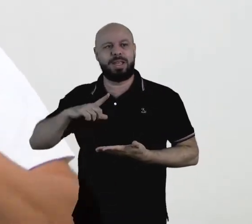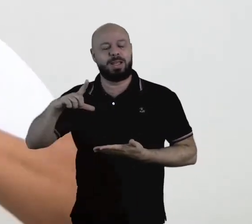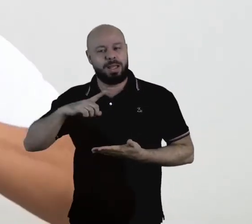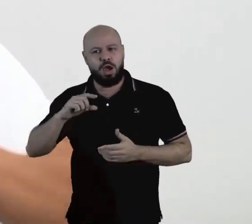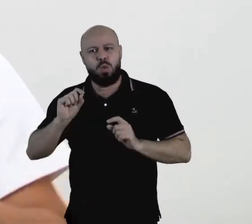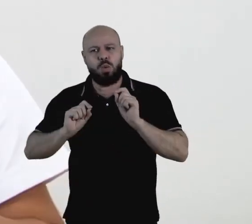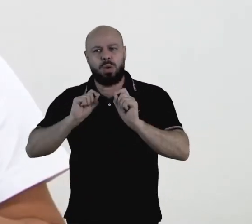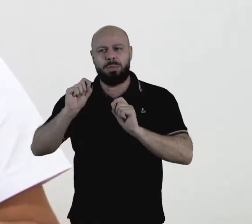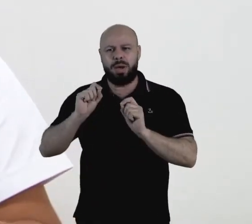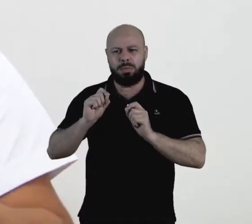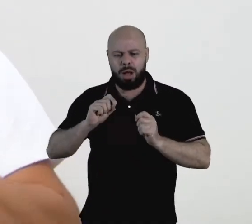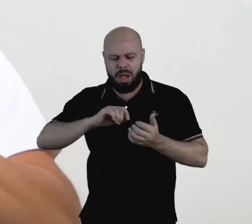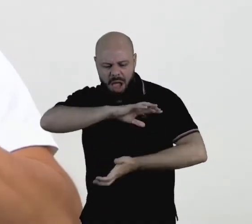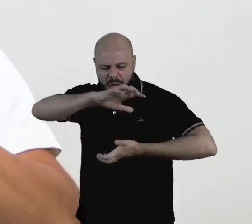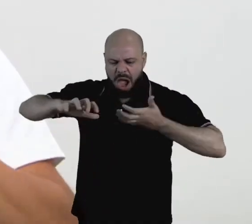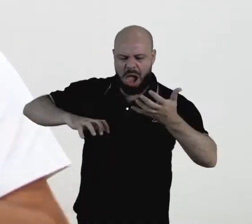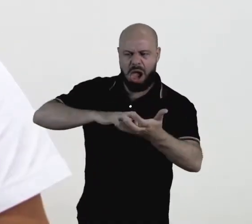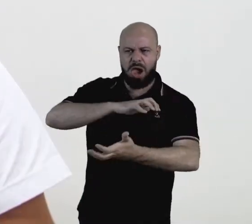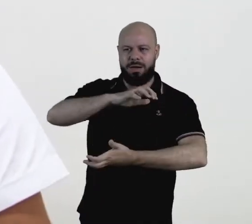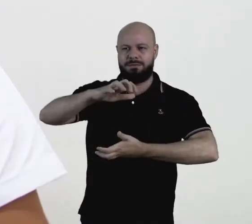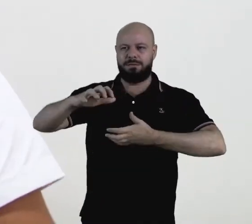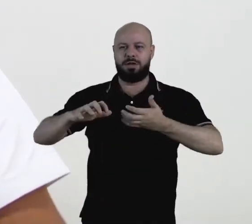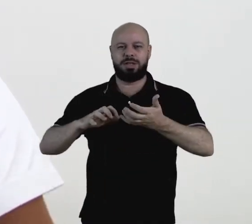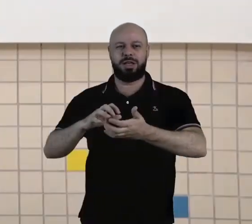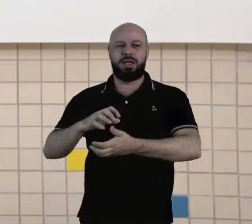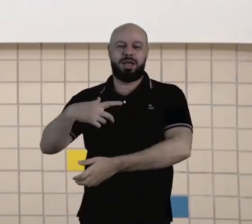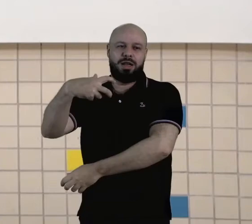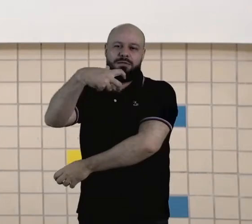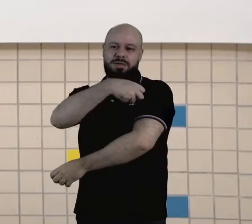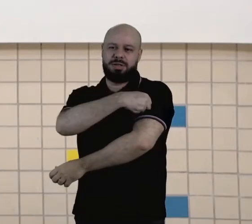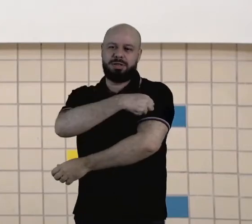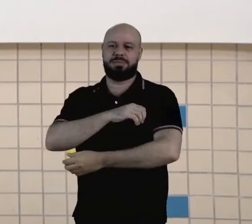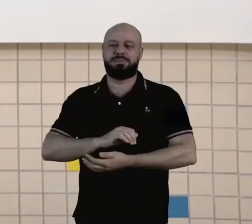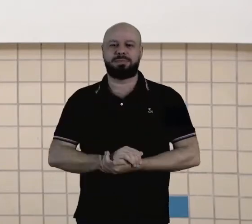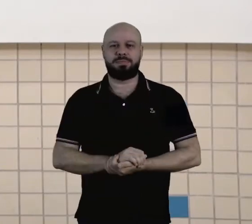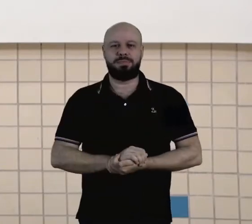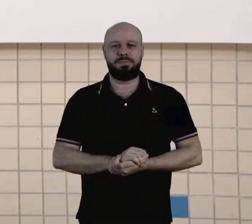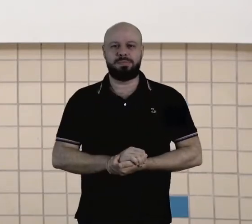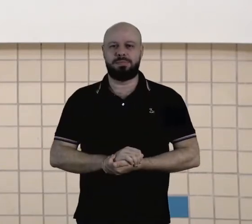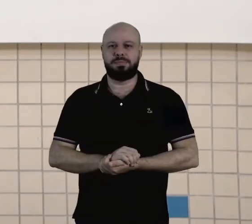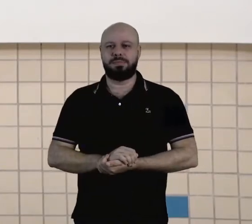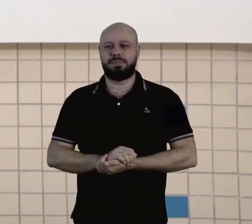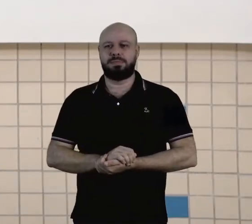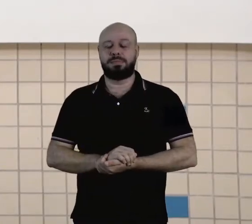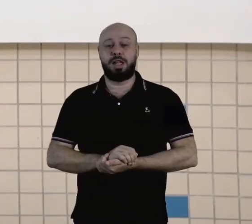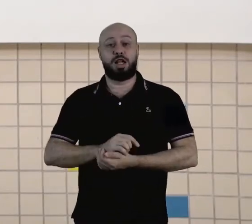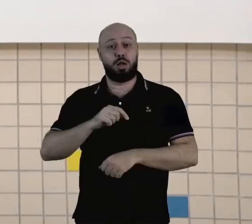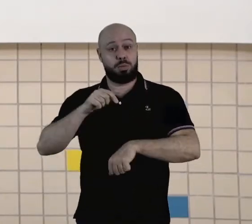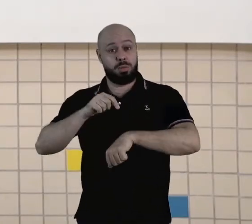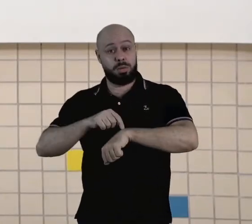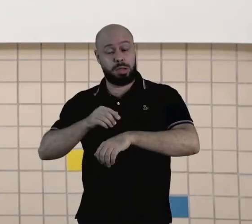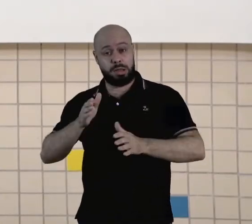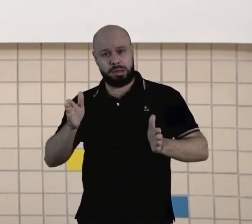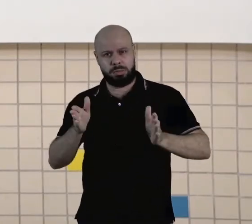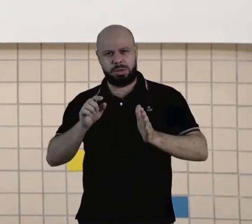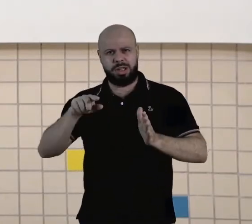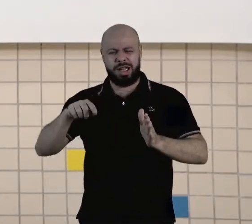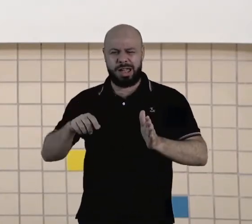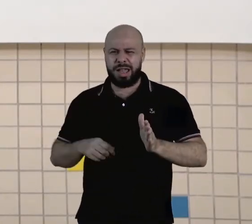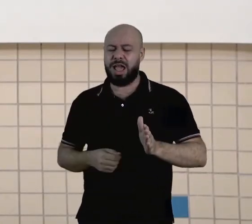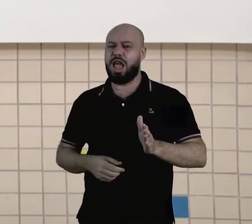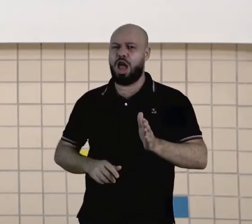chamada revolta, a revolta da vacina. A revolta da vacina foi uma reação da população negra